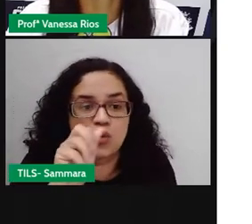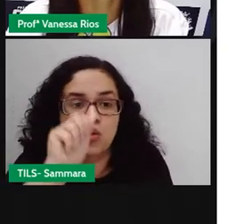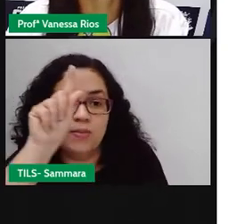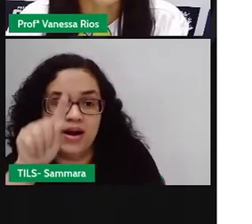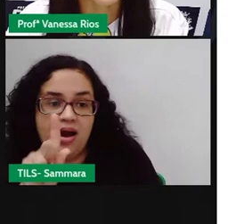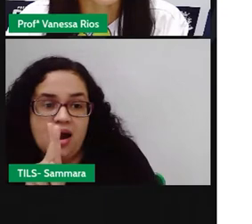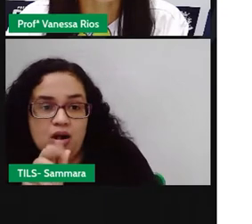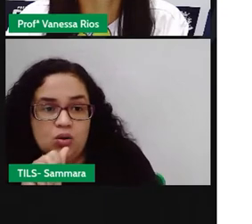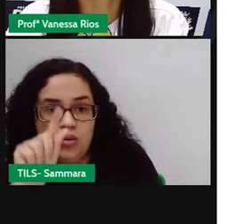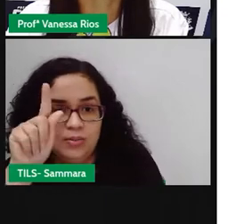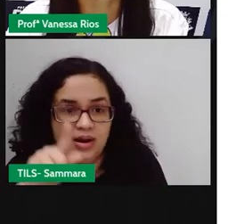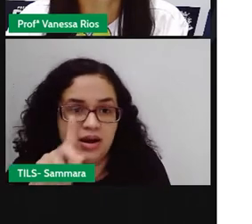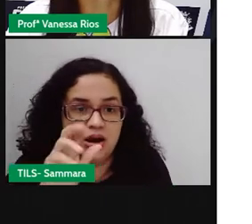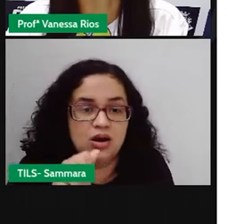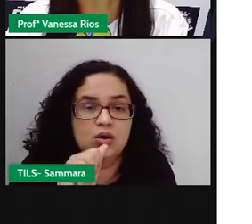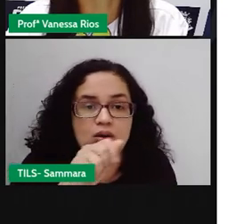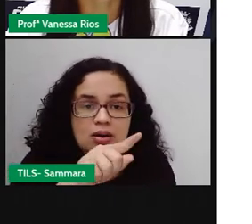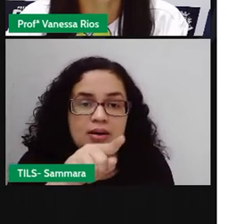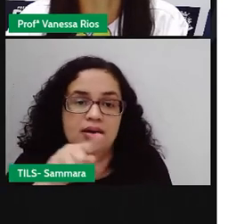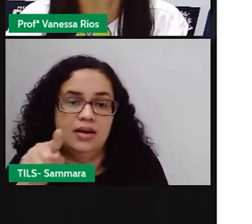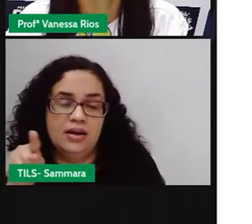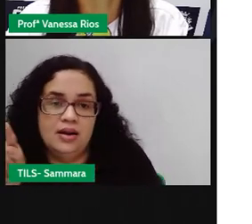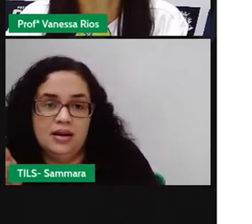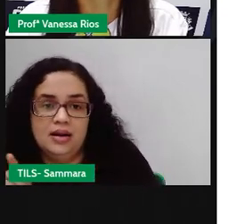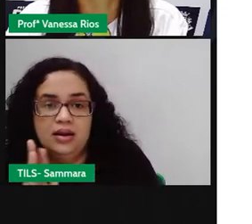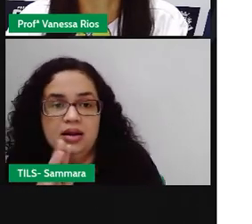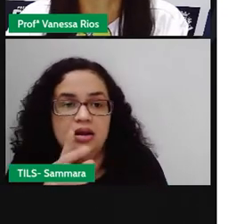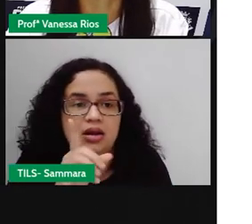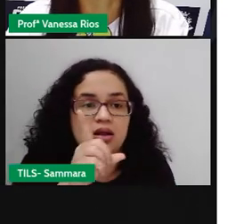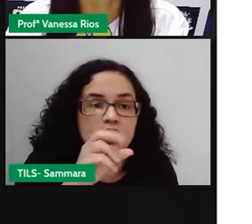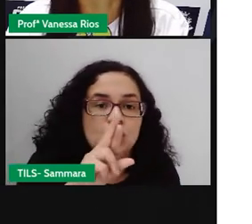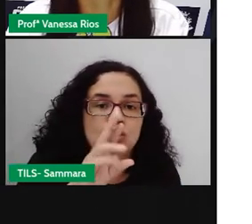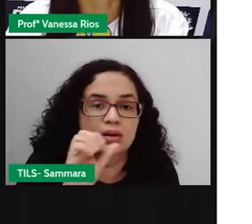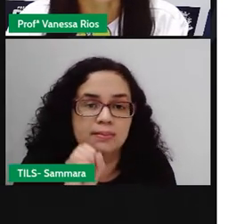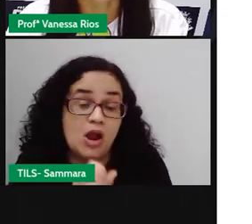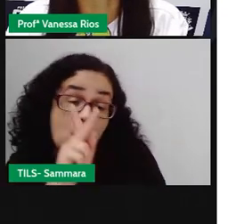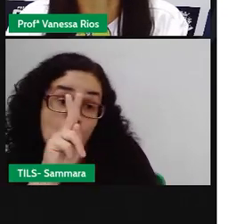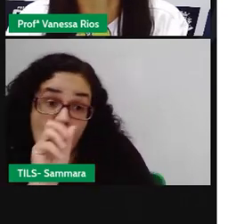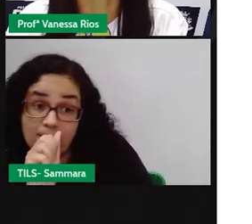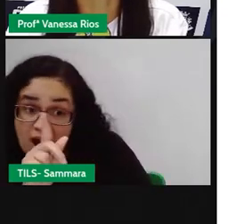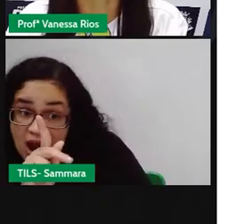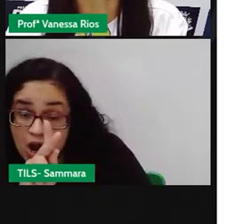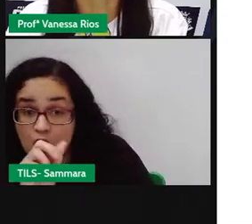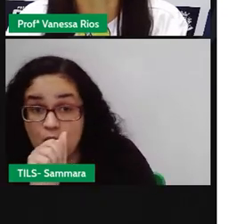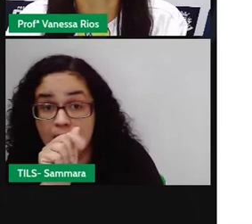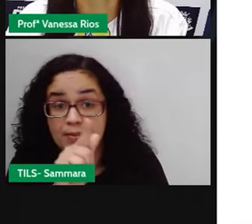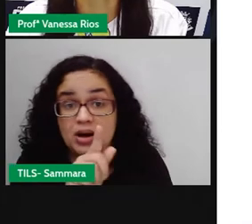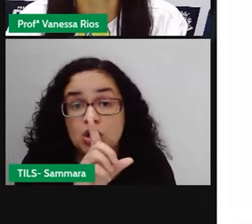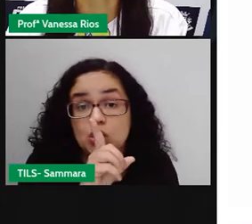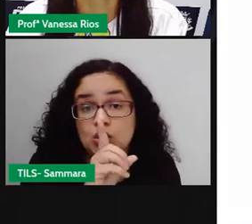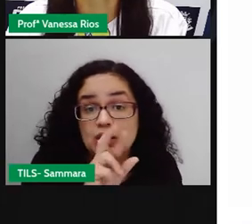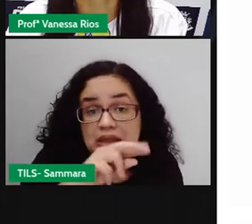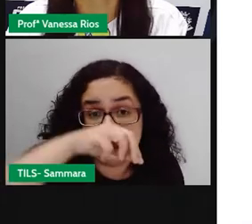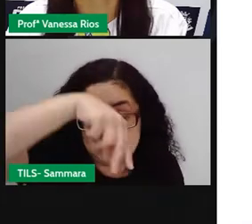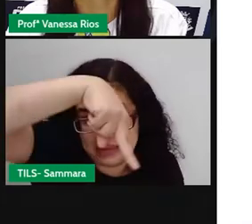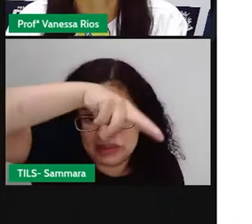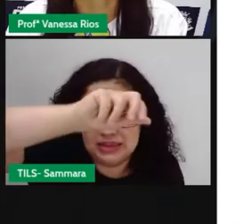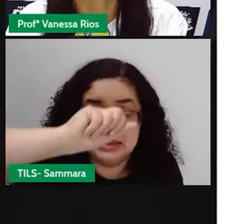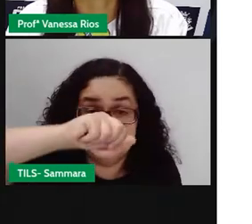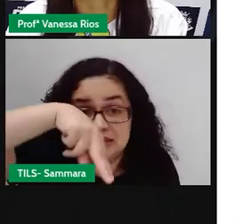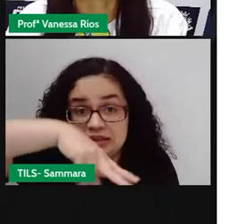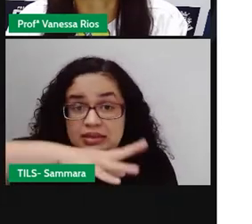"Cubá, cubá, cubá, ba, durubi. Cubá, cubá, dan,